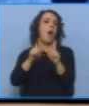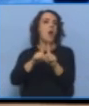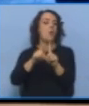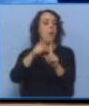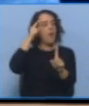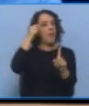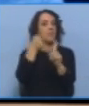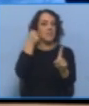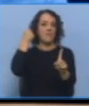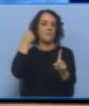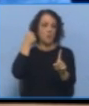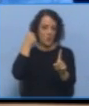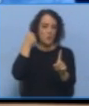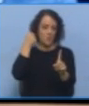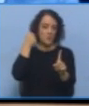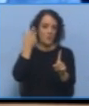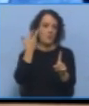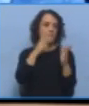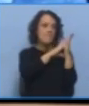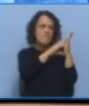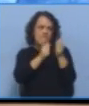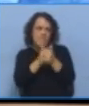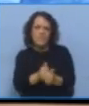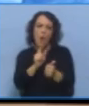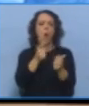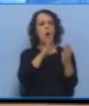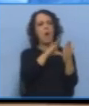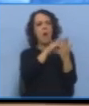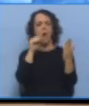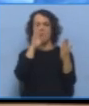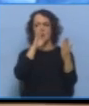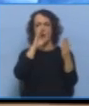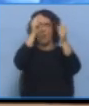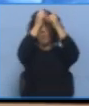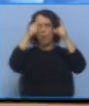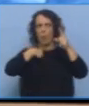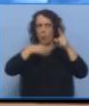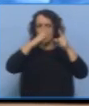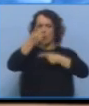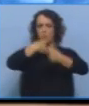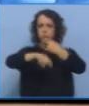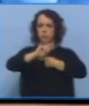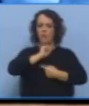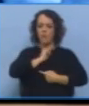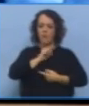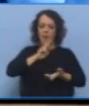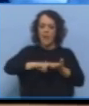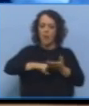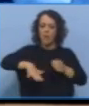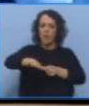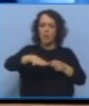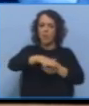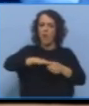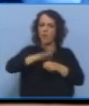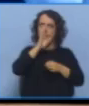letra este desafio. Mas é desafiante. O que é que eu faria? Portanto, como é que eu transporto isso para a minha realidade?